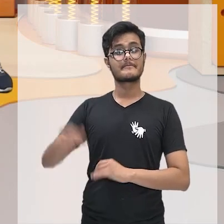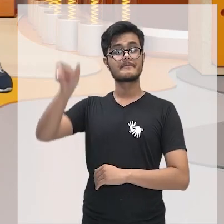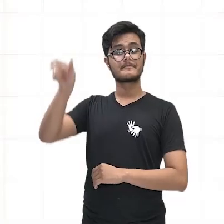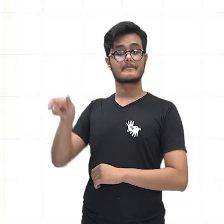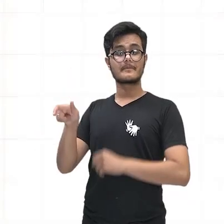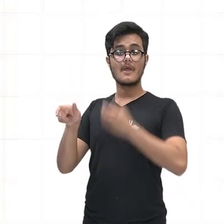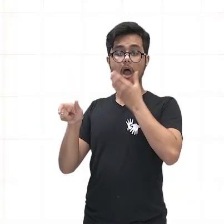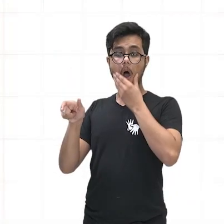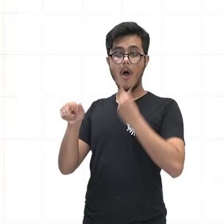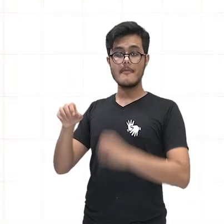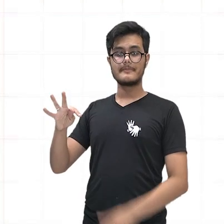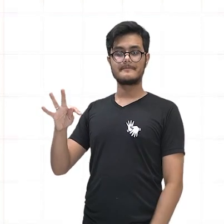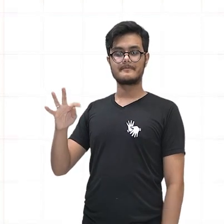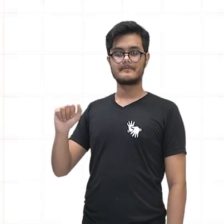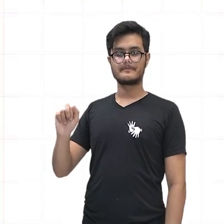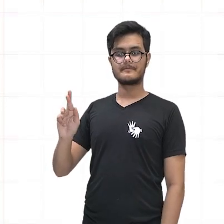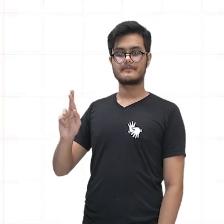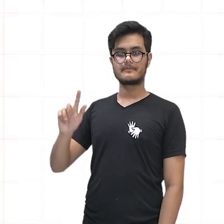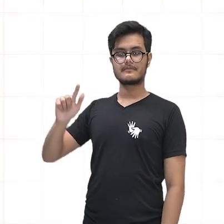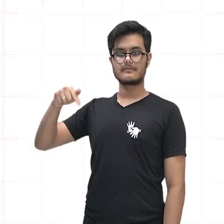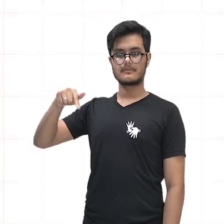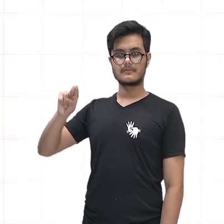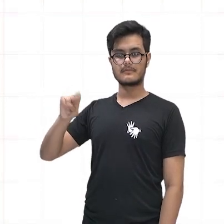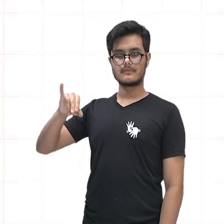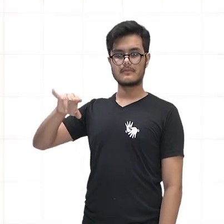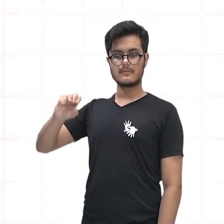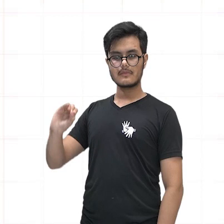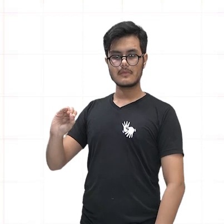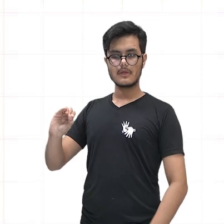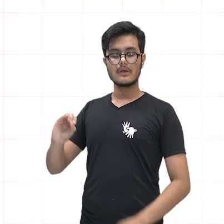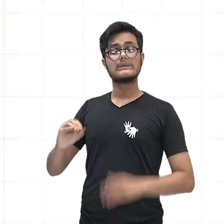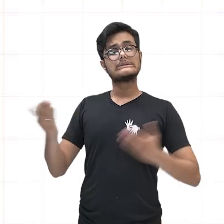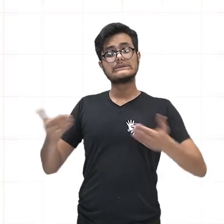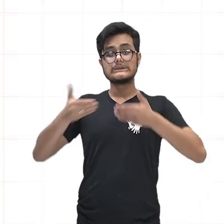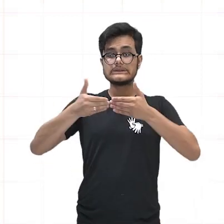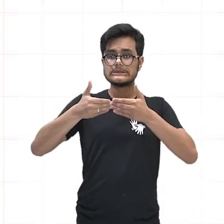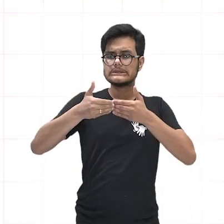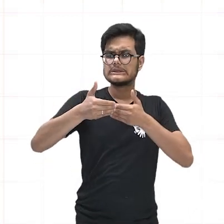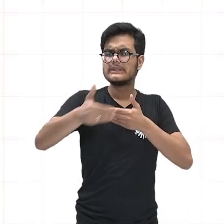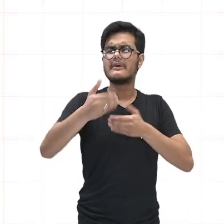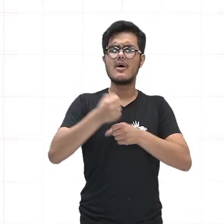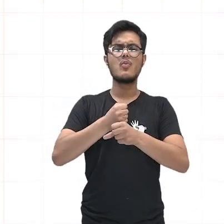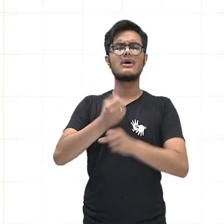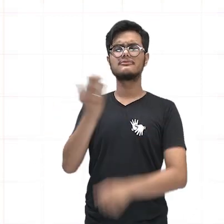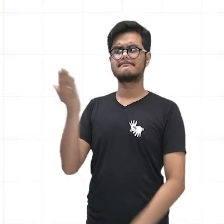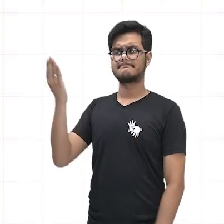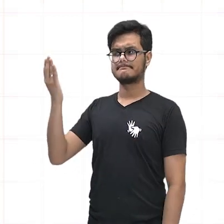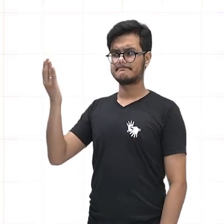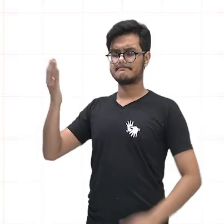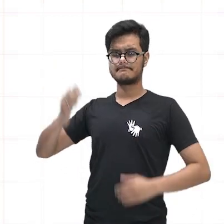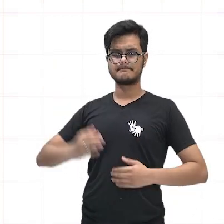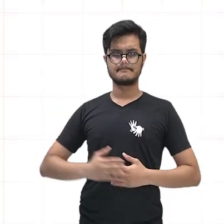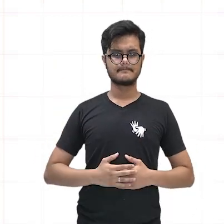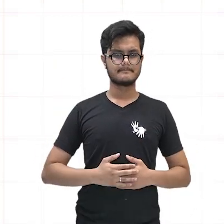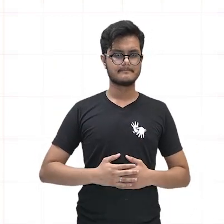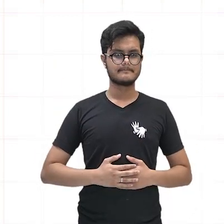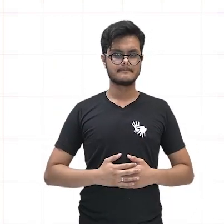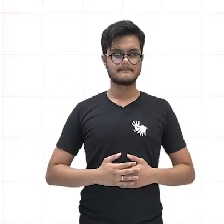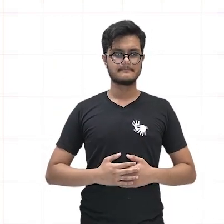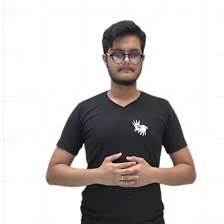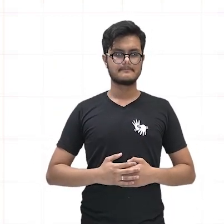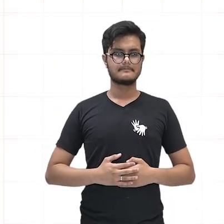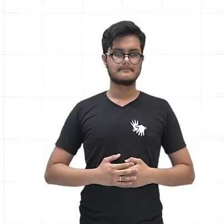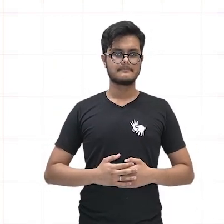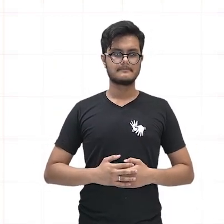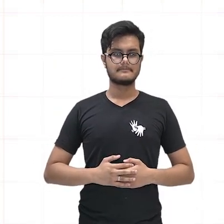ó Tarquino Prisco que vai governar de 616 antes de crist a 579 antes